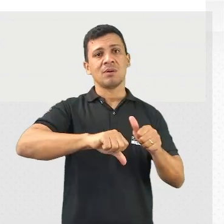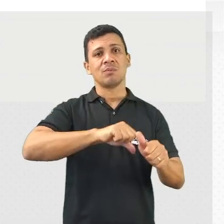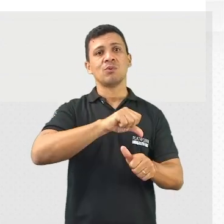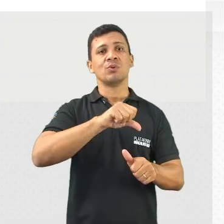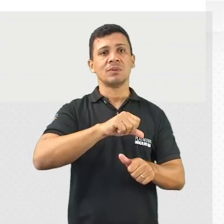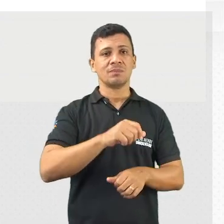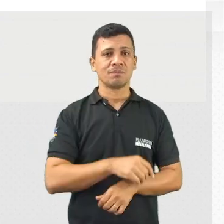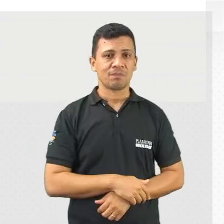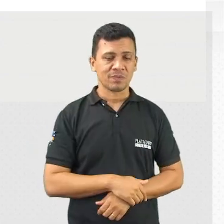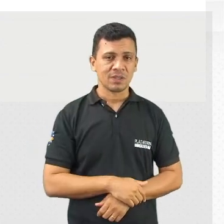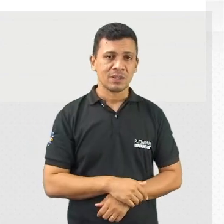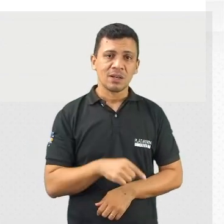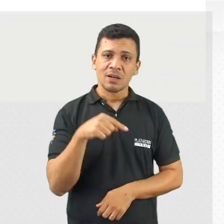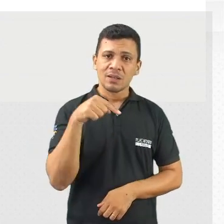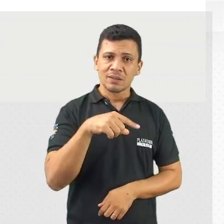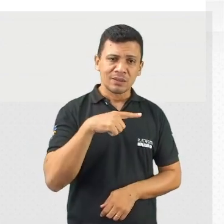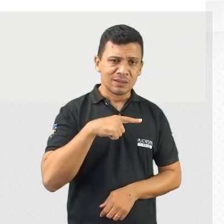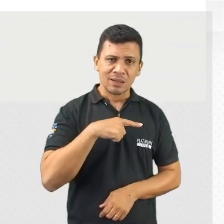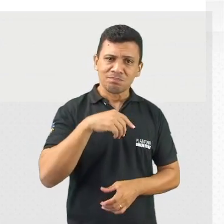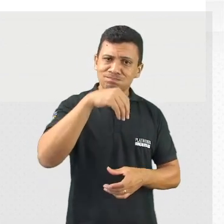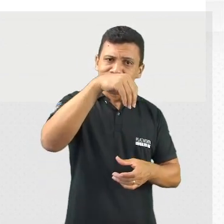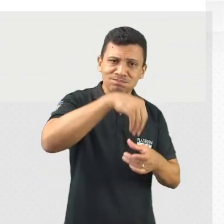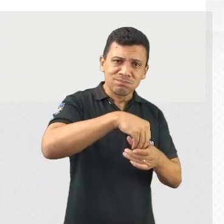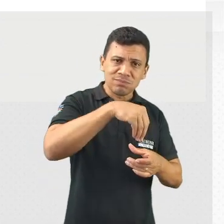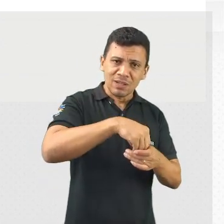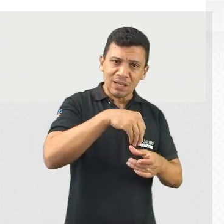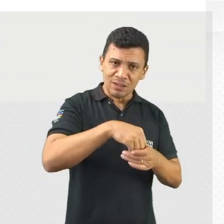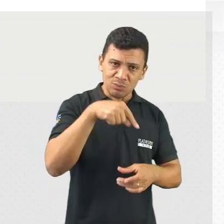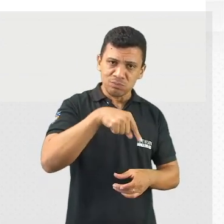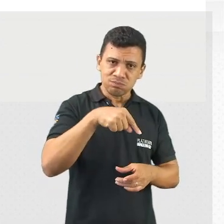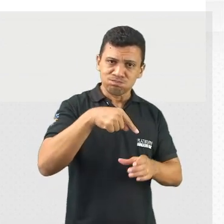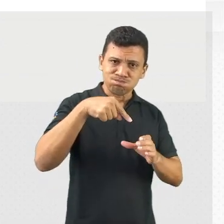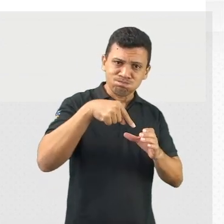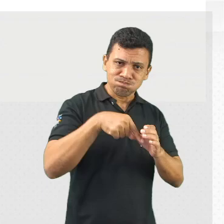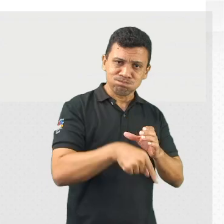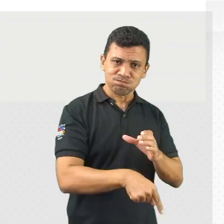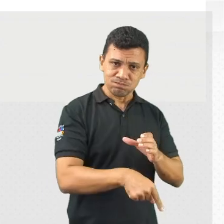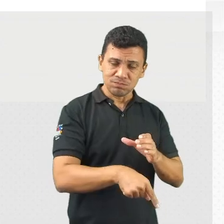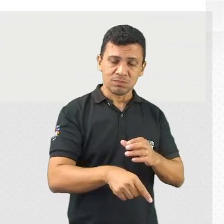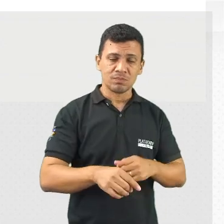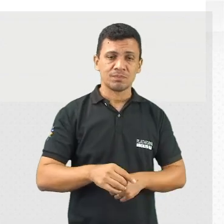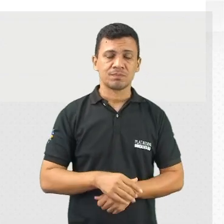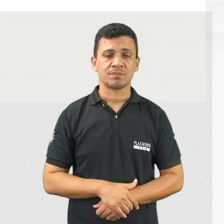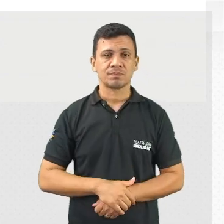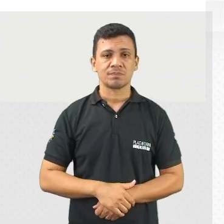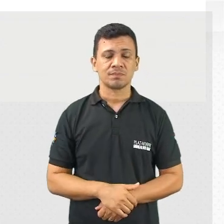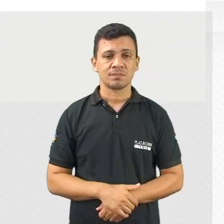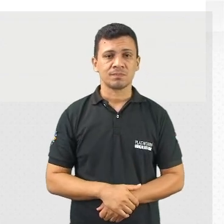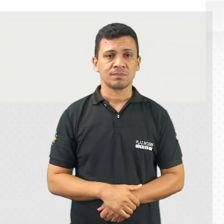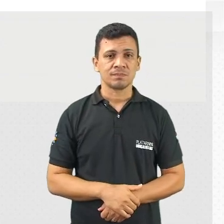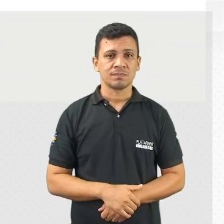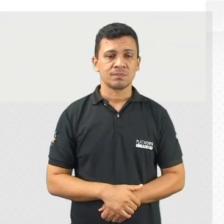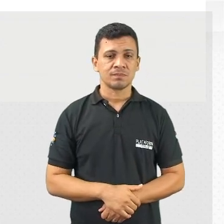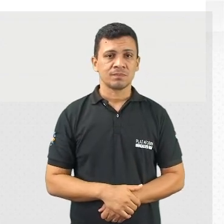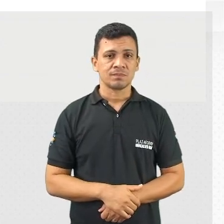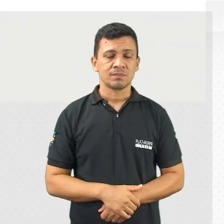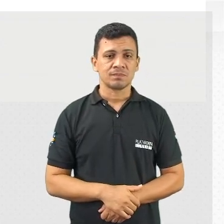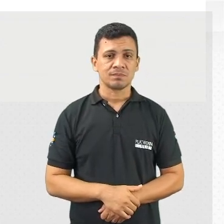mais ao interior nós formos, maiores... Movimentou aqui, deixa eu apagar rapidinho.